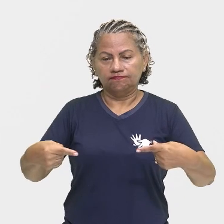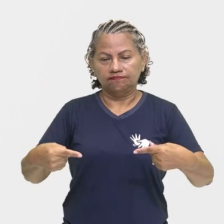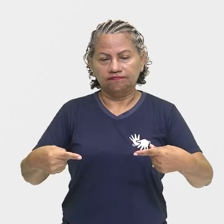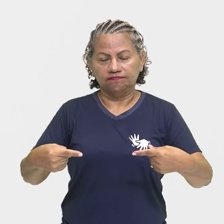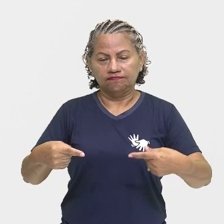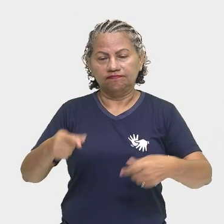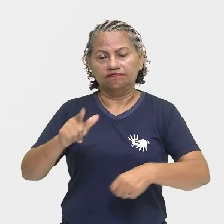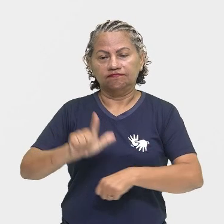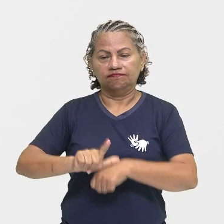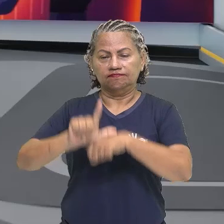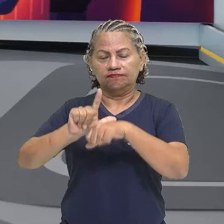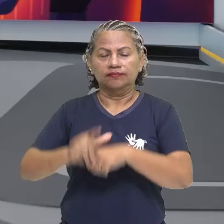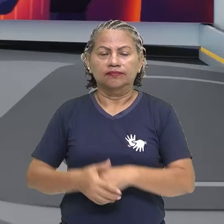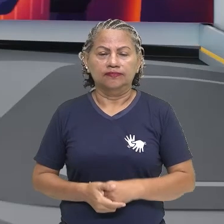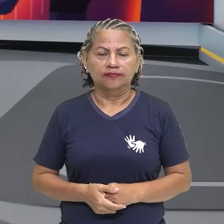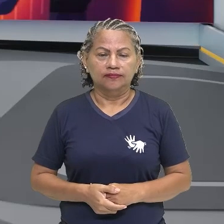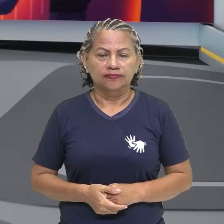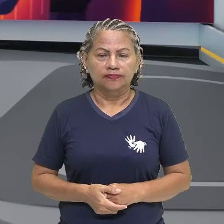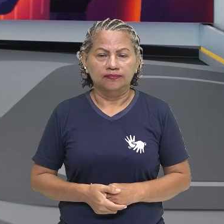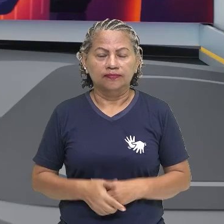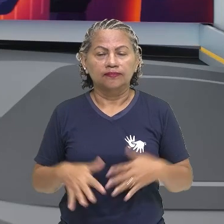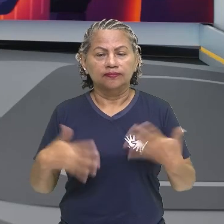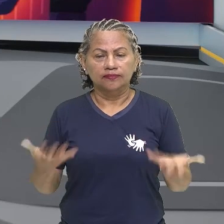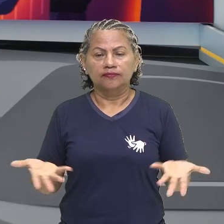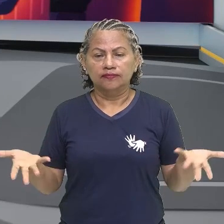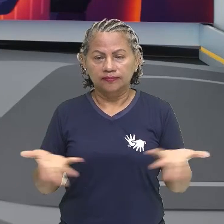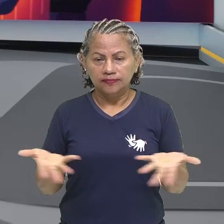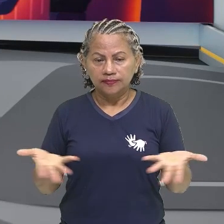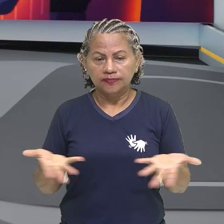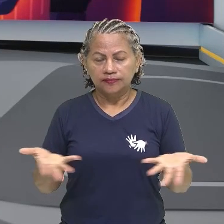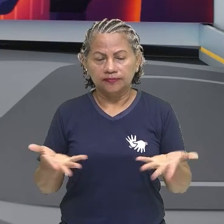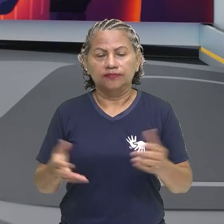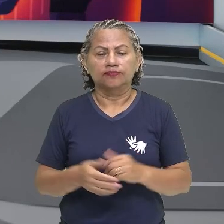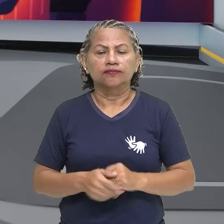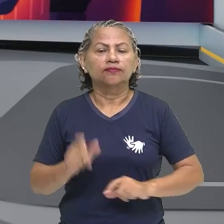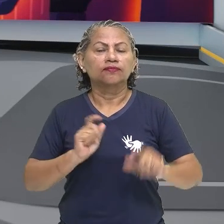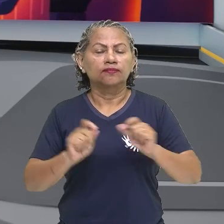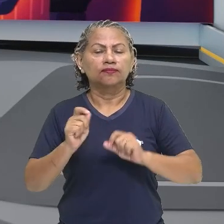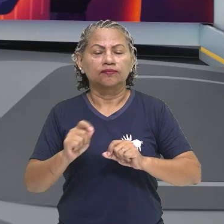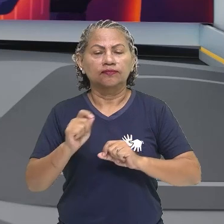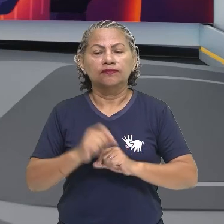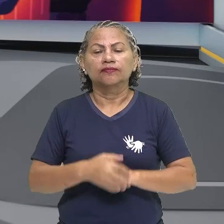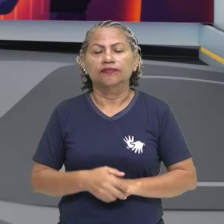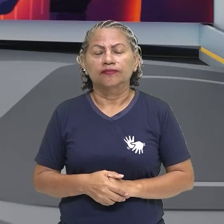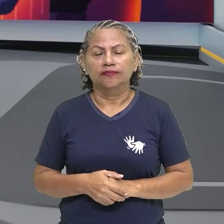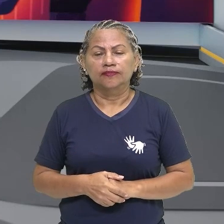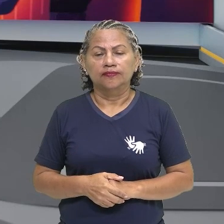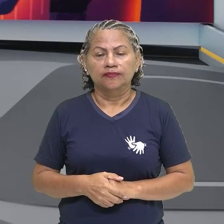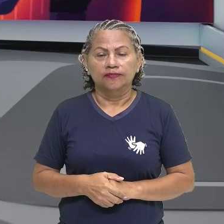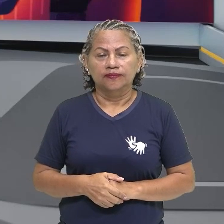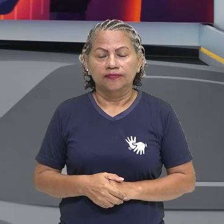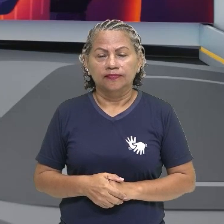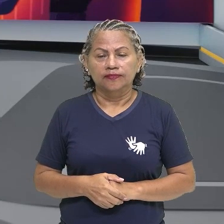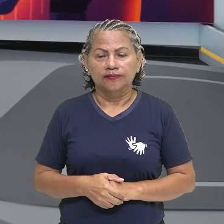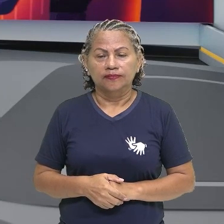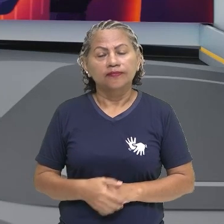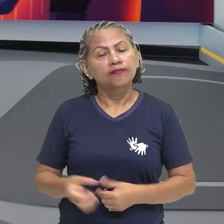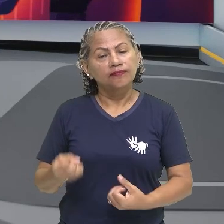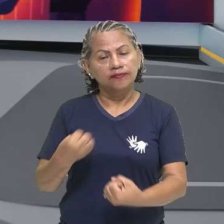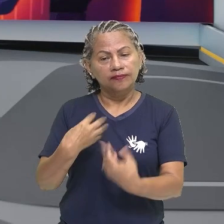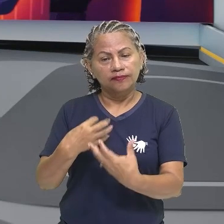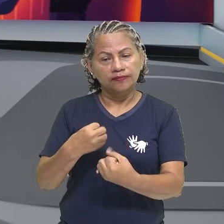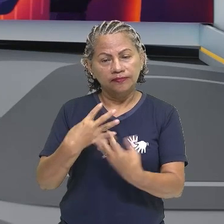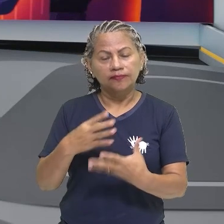líder. Tá? Então, na aula de hoje, nós vimos que agora no final, que